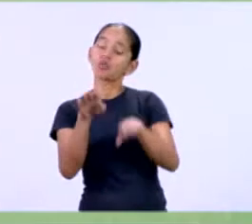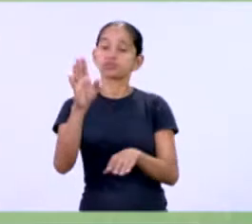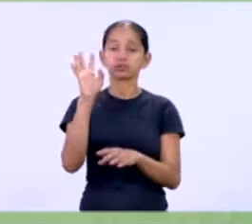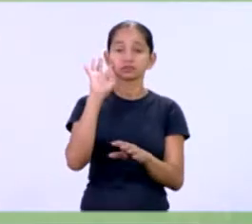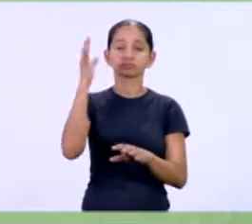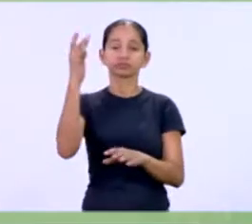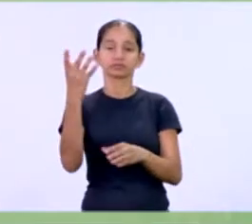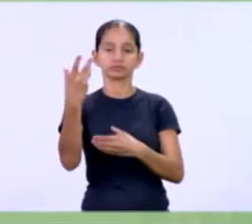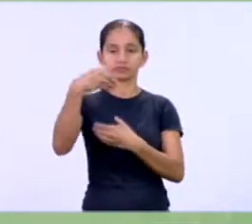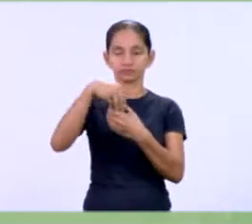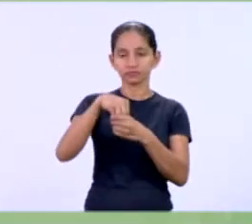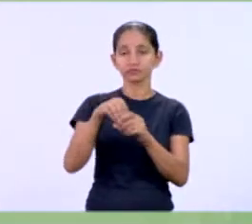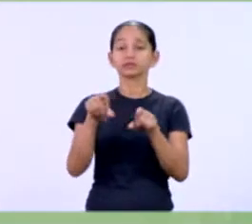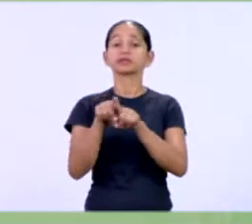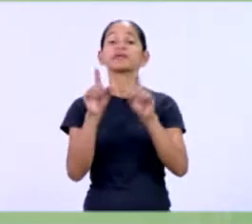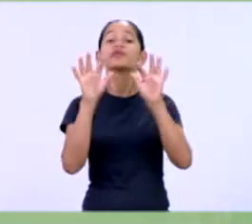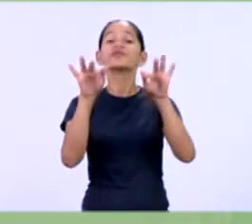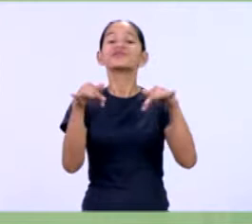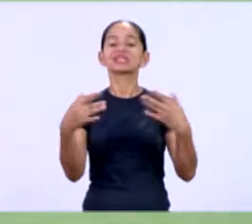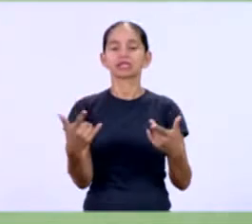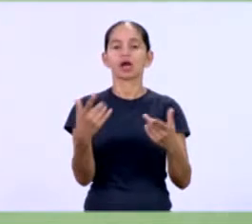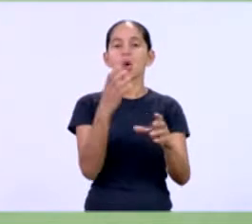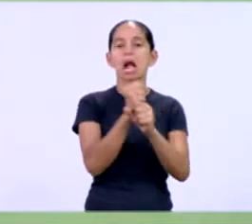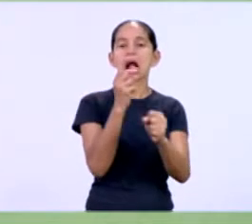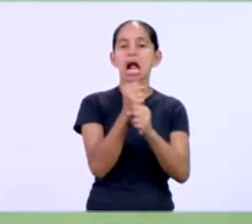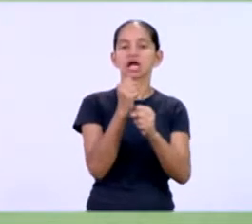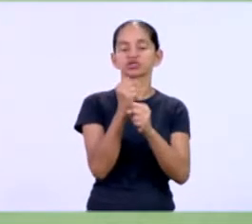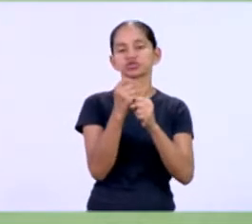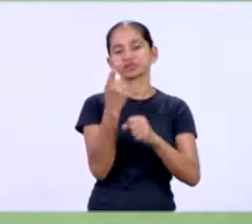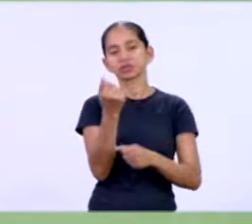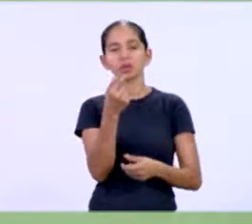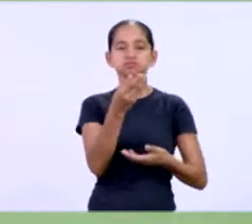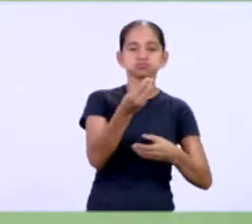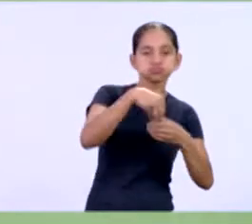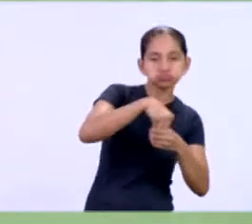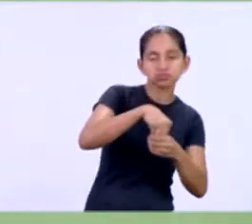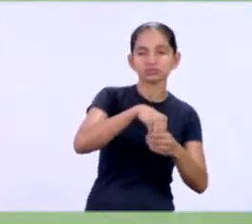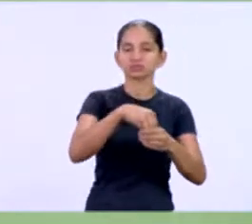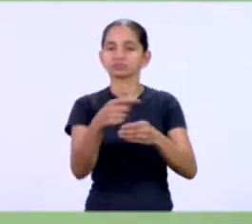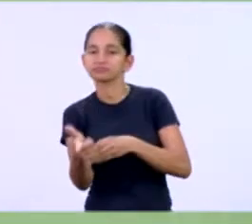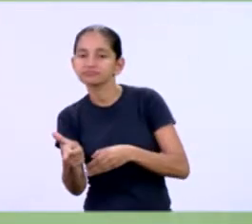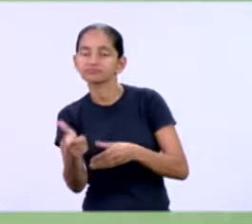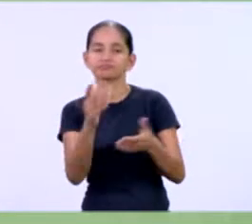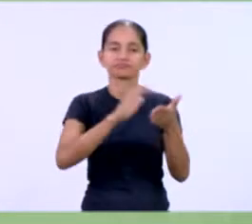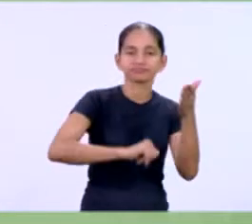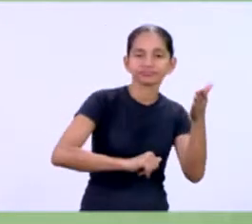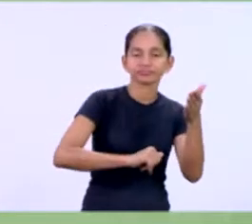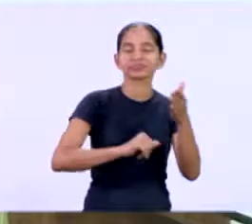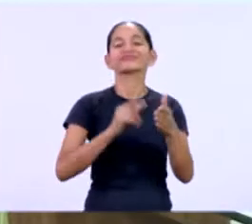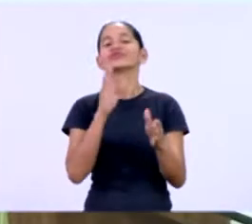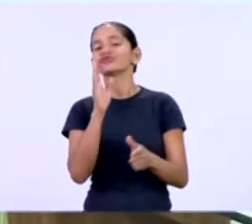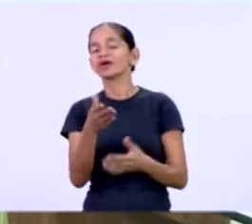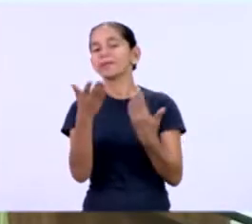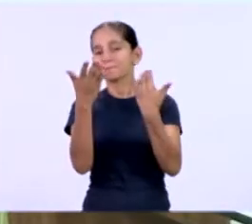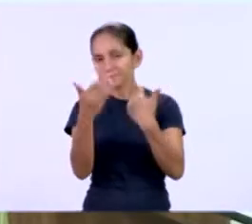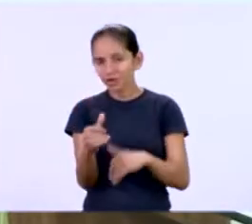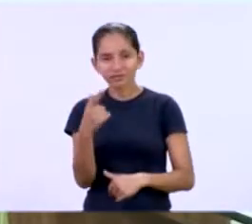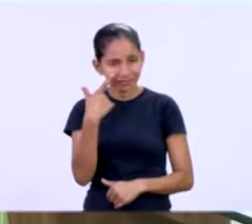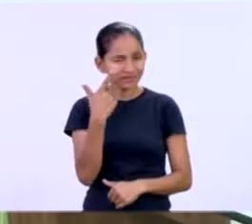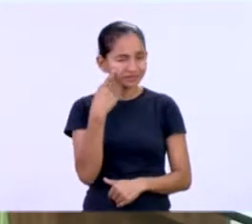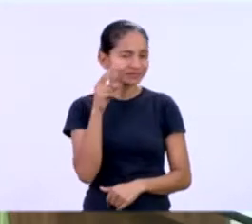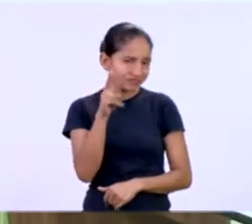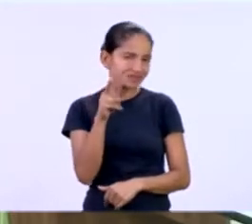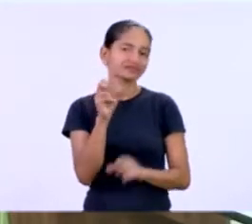e ainda para finalizar um pouco de fluxo de caixa. São questões que vocês logo em breve vão ver aí na prova de vocês e que a gente vai dar